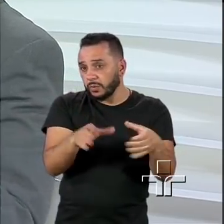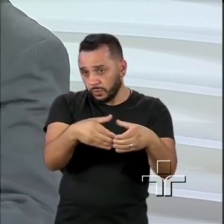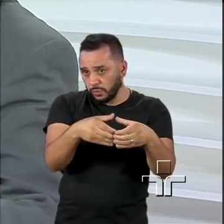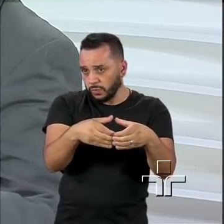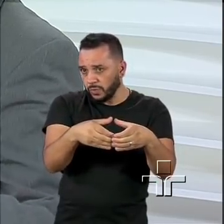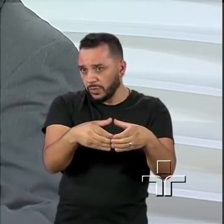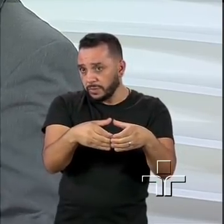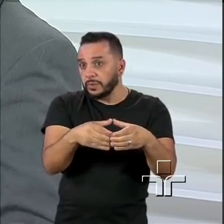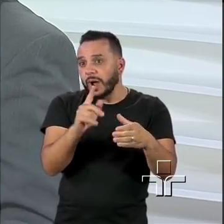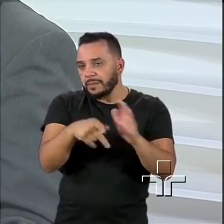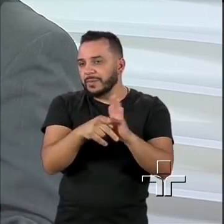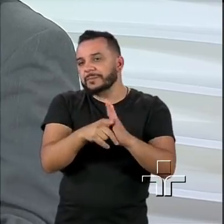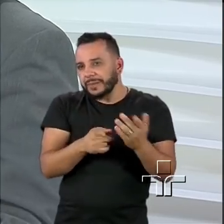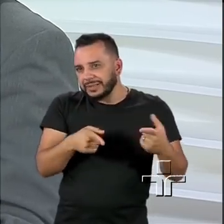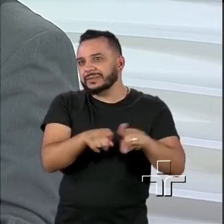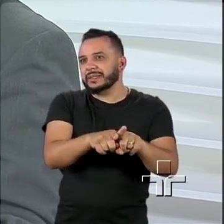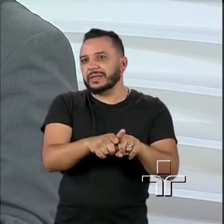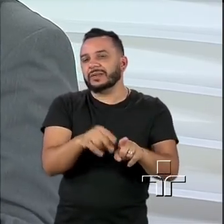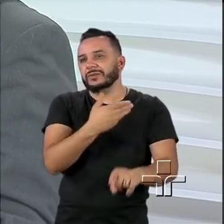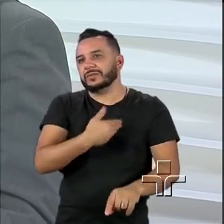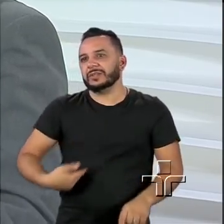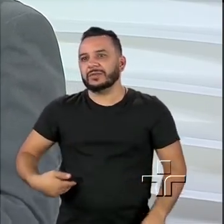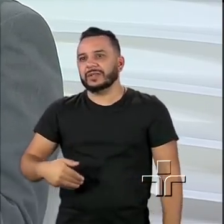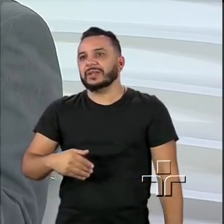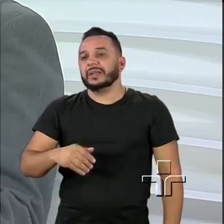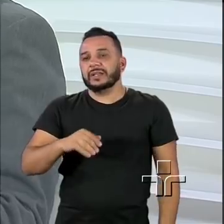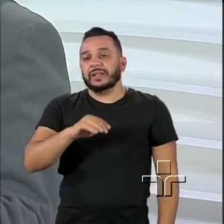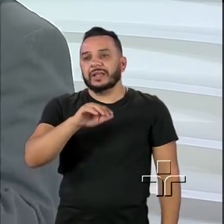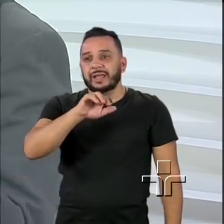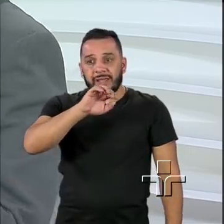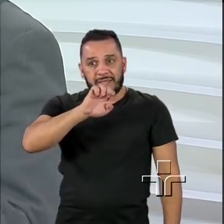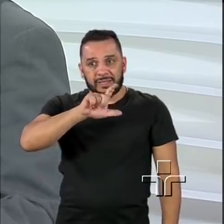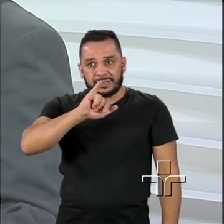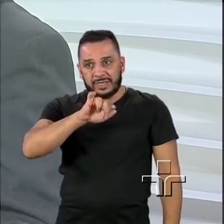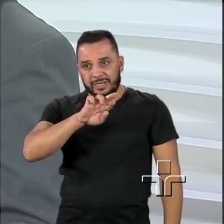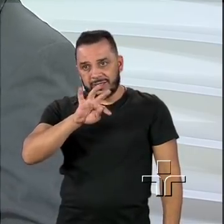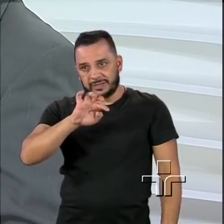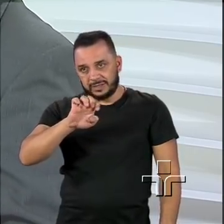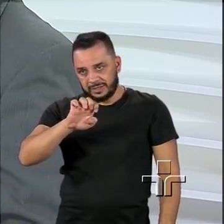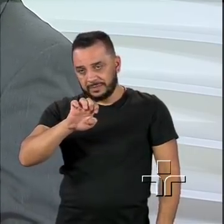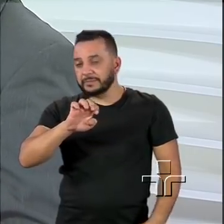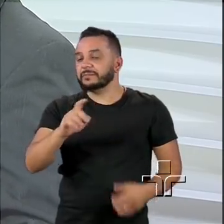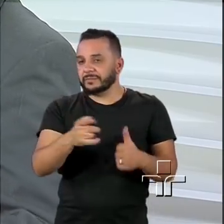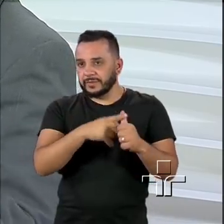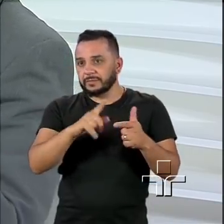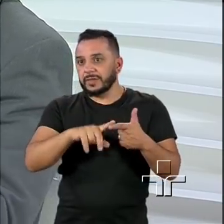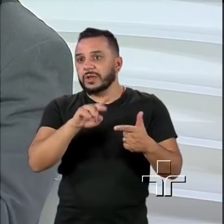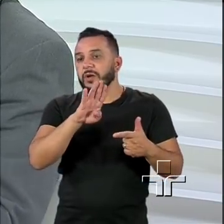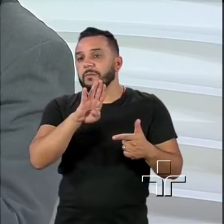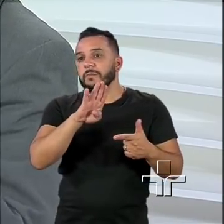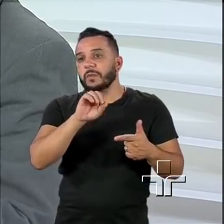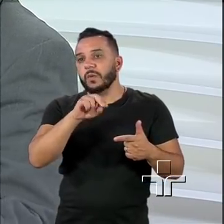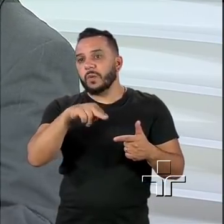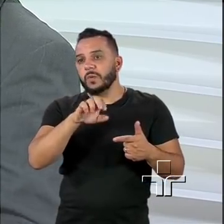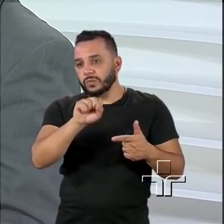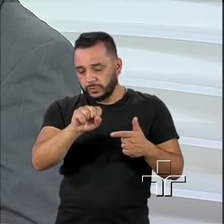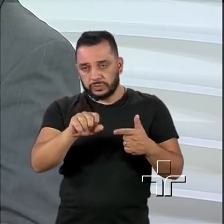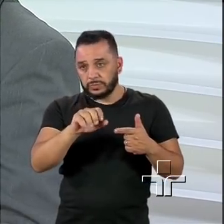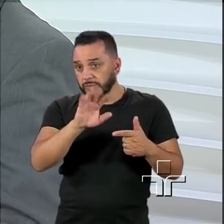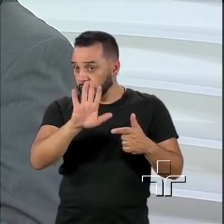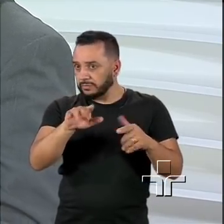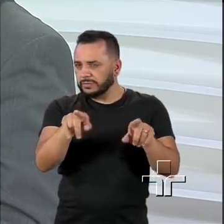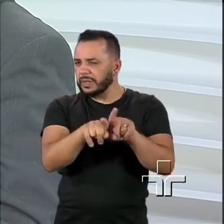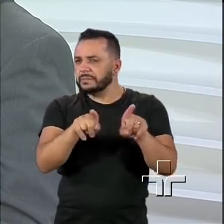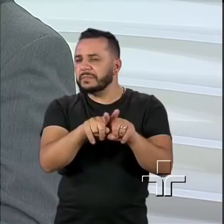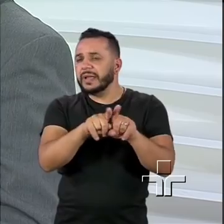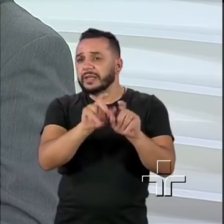nossa parceira candidata a governadora Lisete e com Boulos nacionalmente, mas de forma esmagadora caminha conosco.